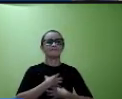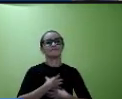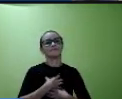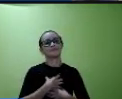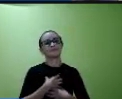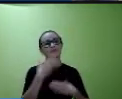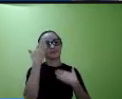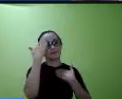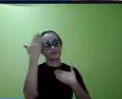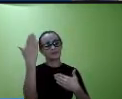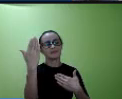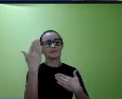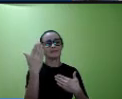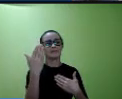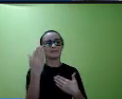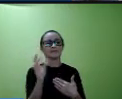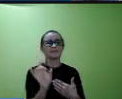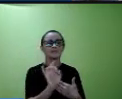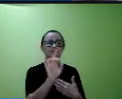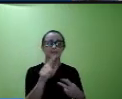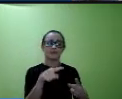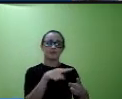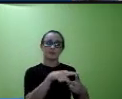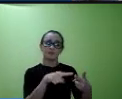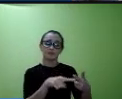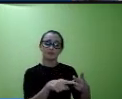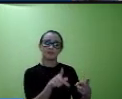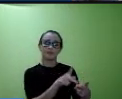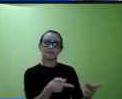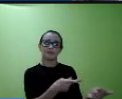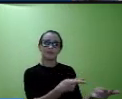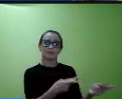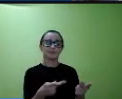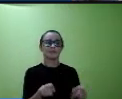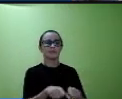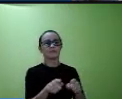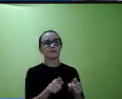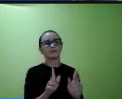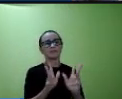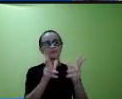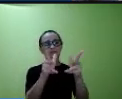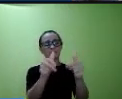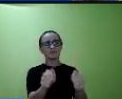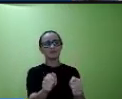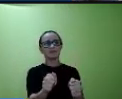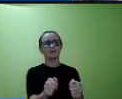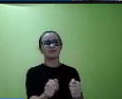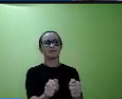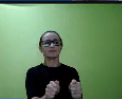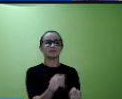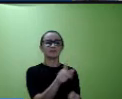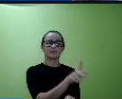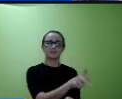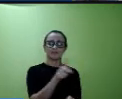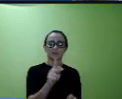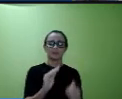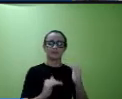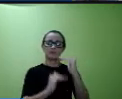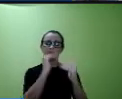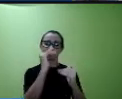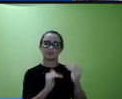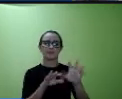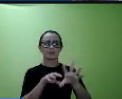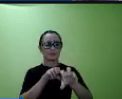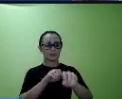só, especialmente a Elisângela, ao Jorge, mas todos os professores e professoras, os profissionais de educação que estão